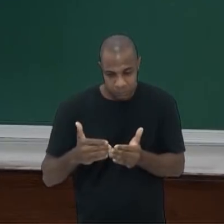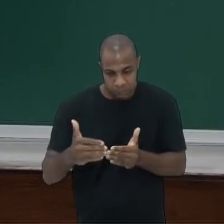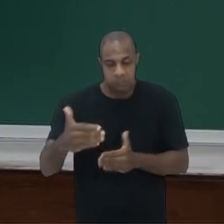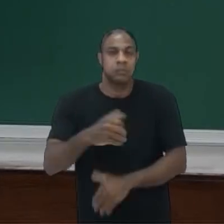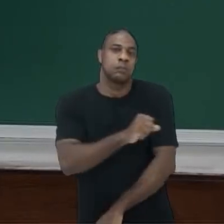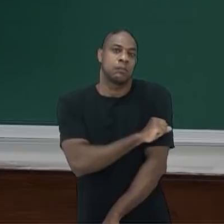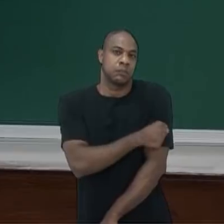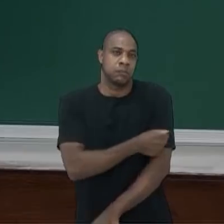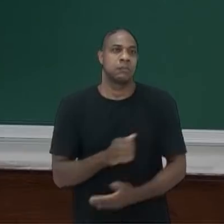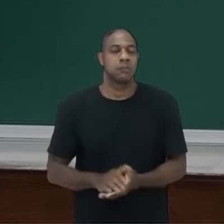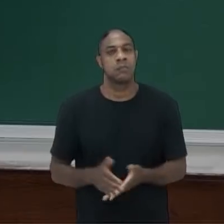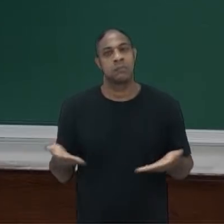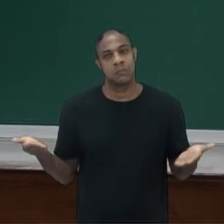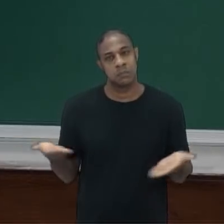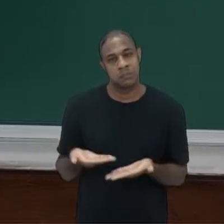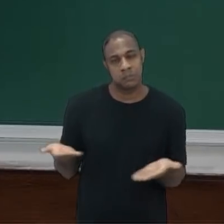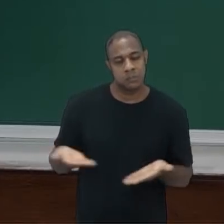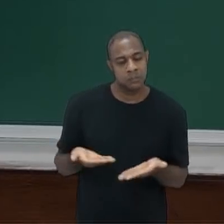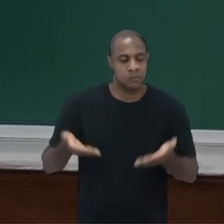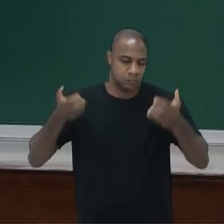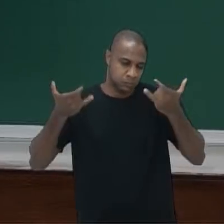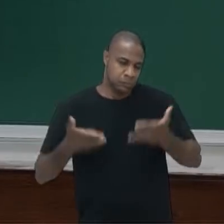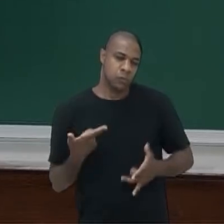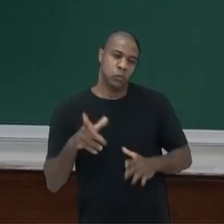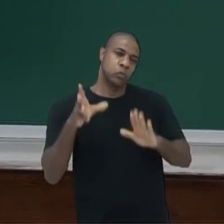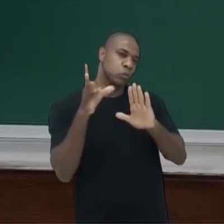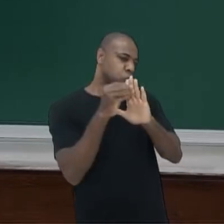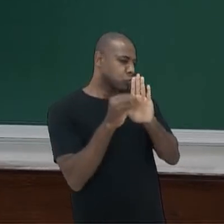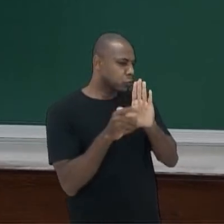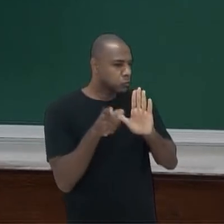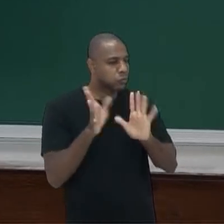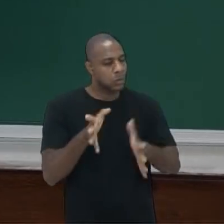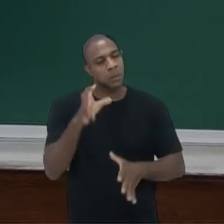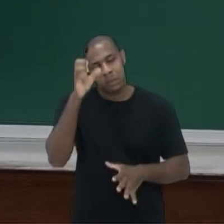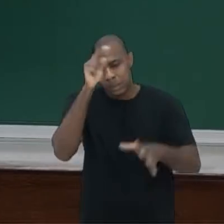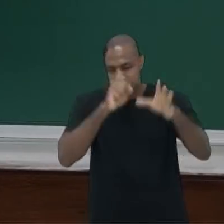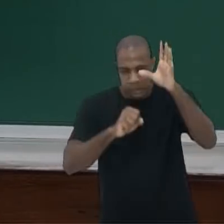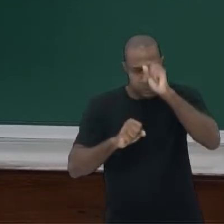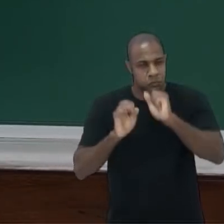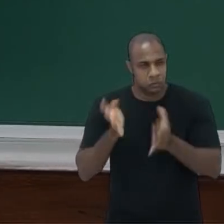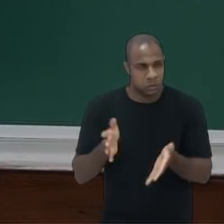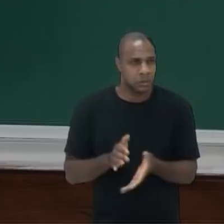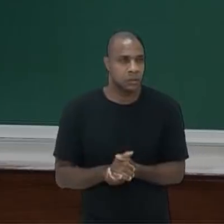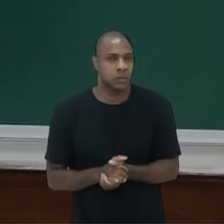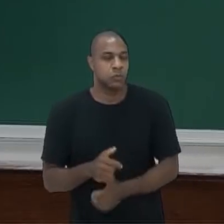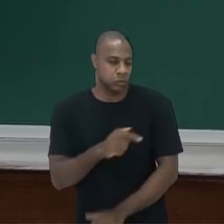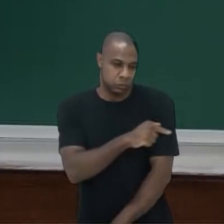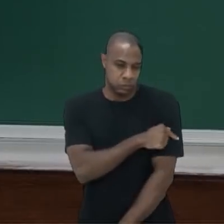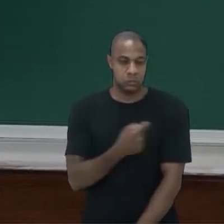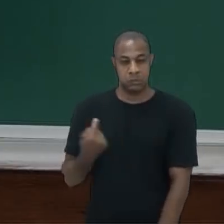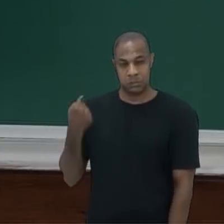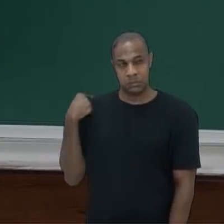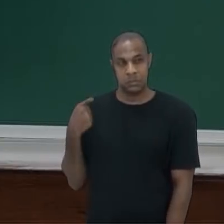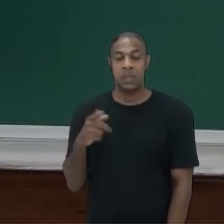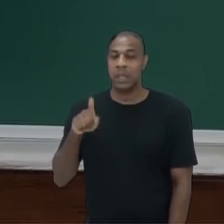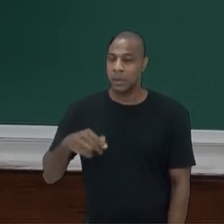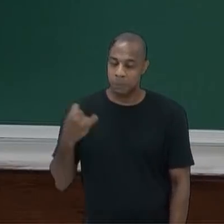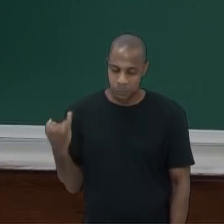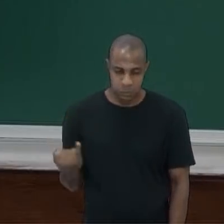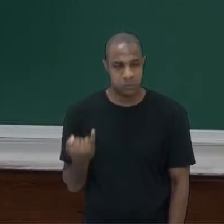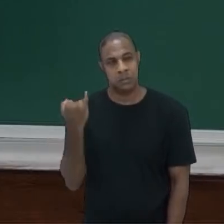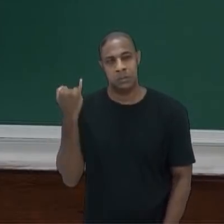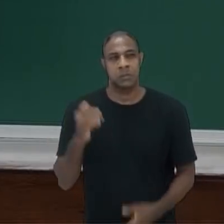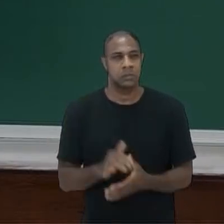disciplinas. Hoje nós vamos ver um outro conteúdo que vocês já aprenderam lá no sétimo ano, que é super